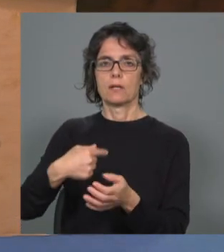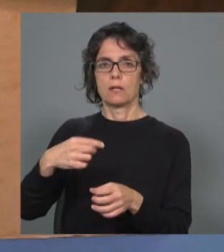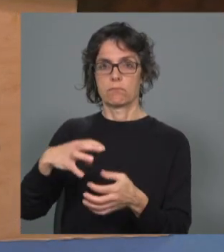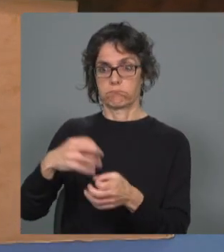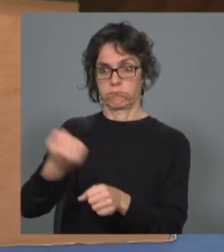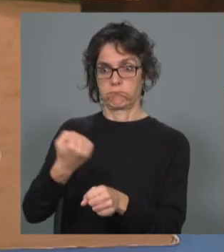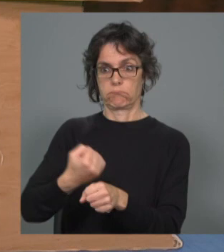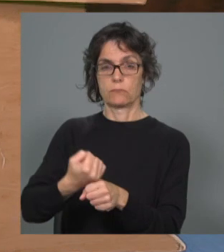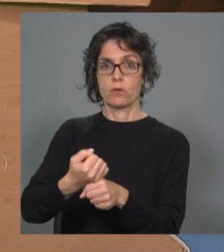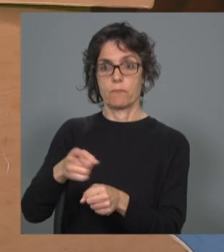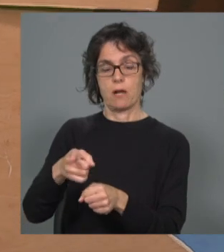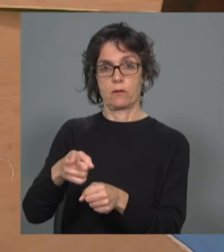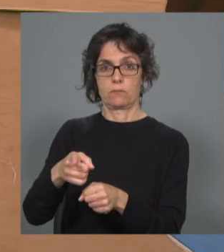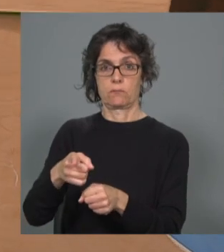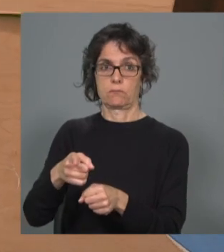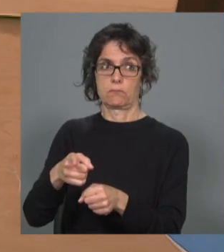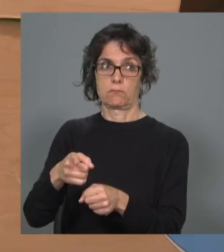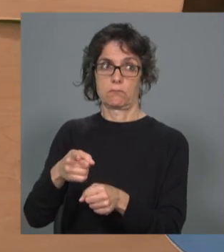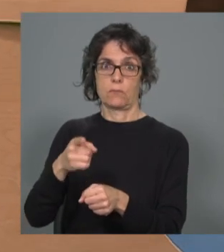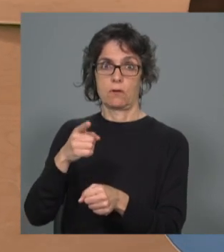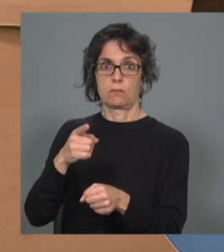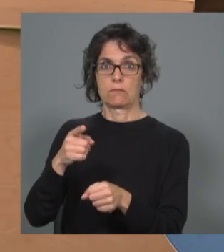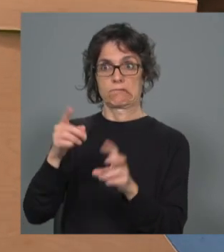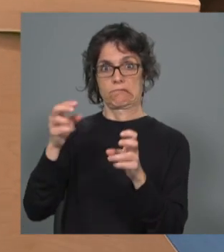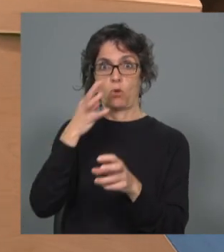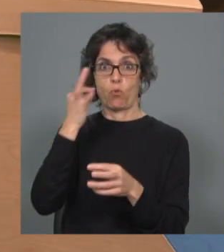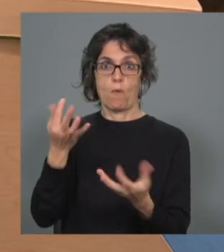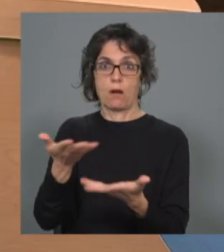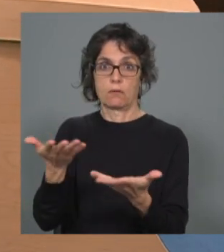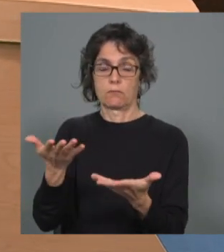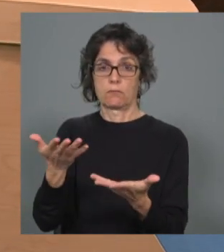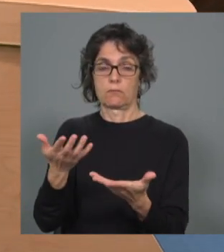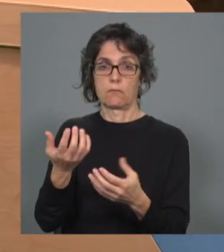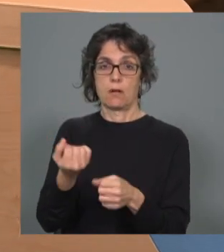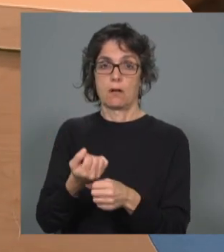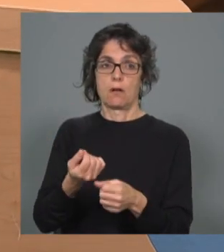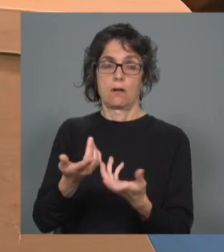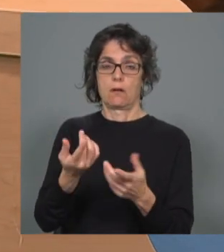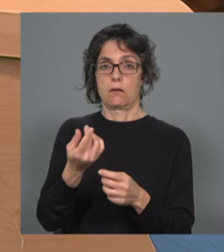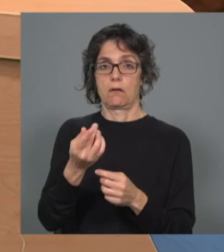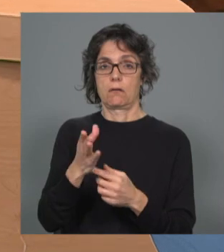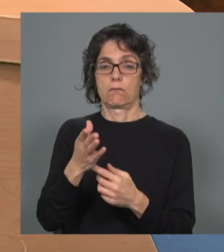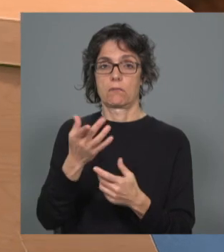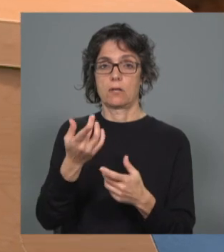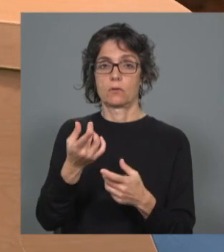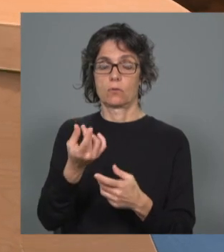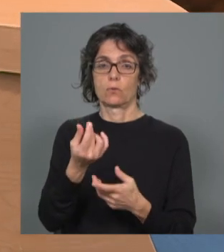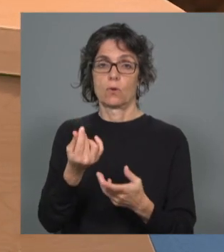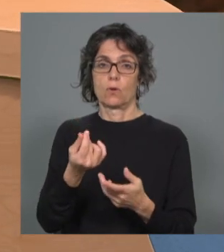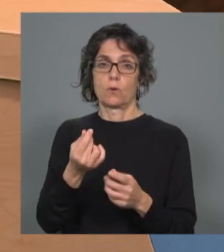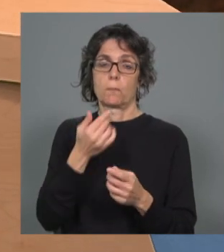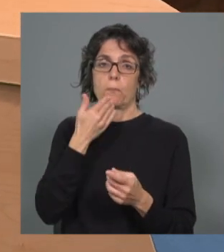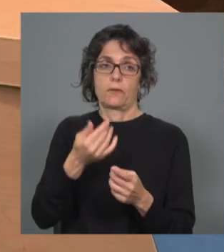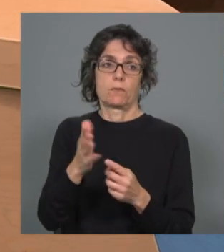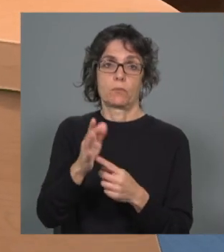mais comum, da forma como melhor o conhecemos, com muita mão de obra, com salários